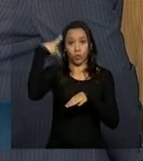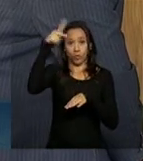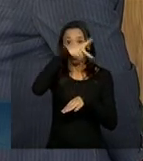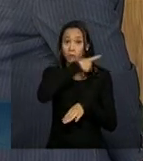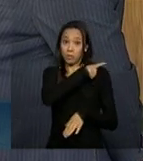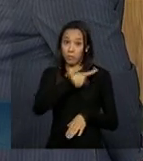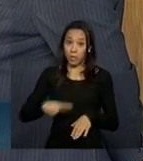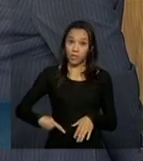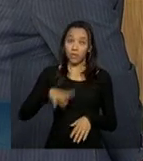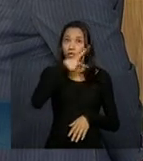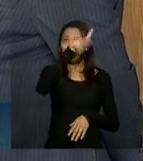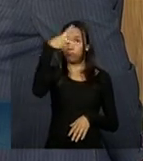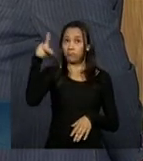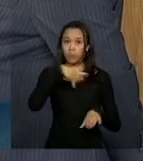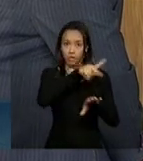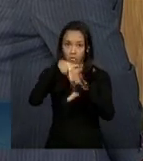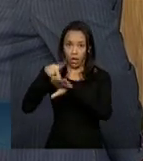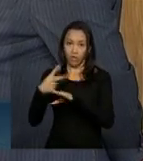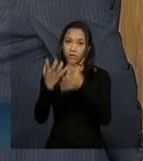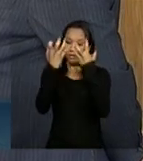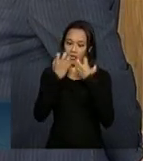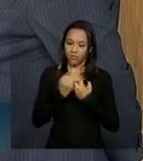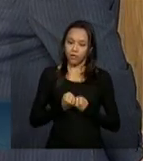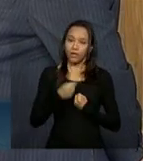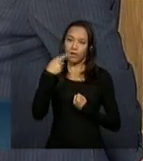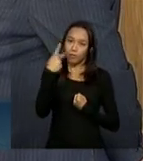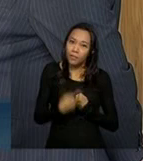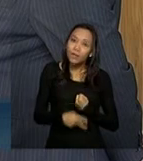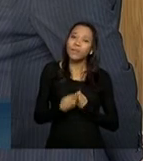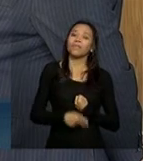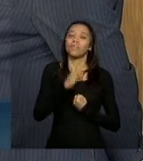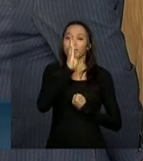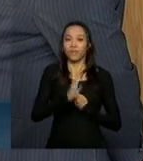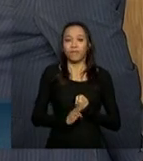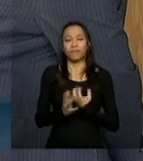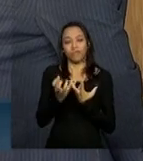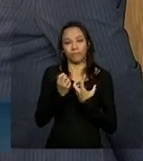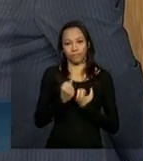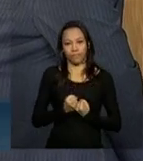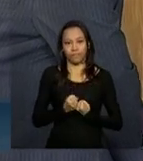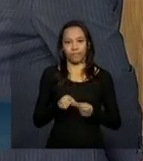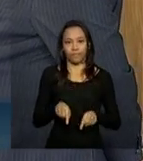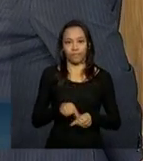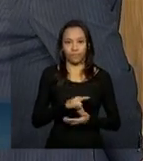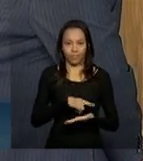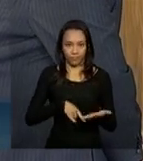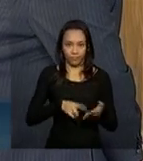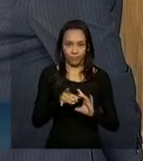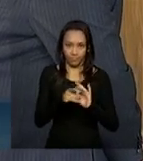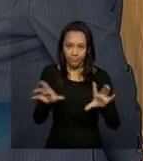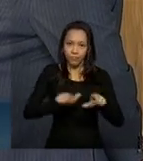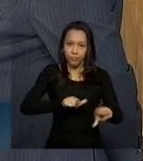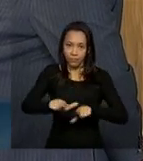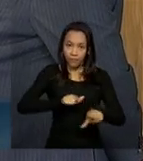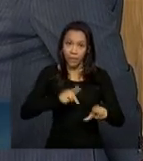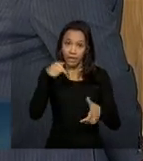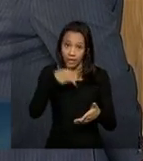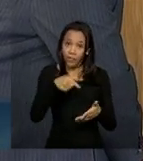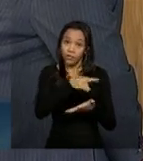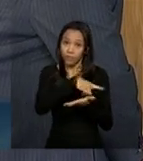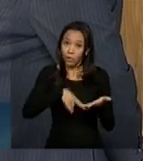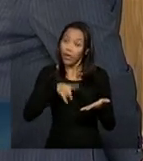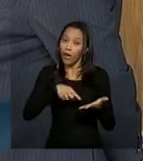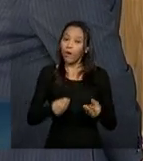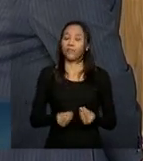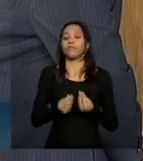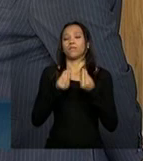país, do embaixador, ao chefe de Estado do país que o acolhe. E esse documento, então, é entregue